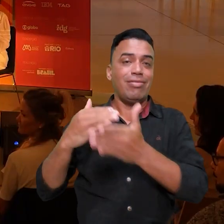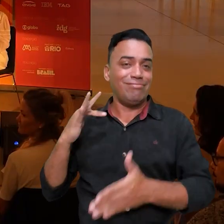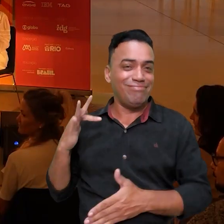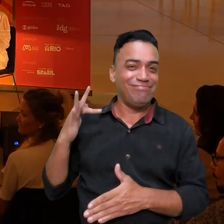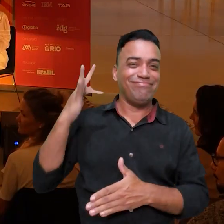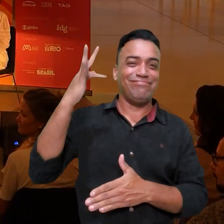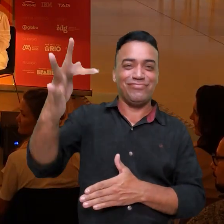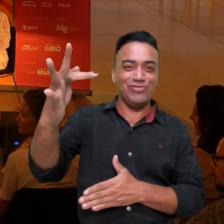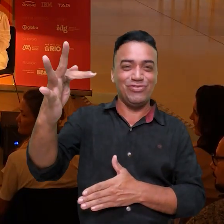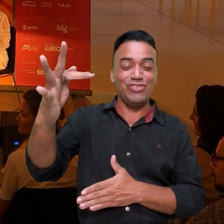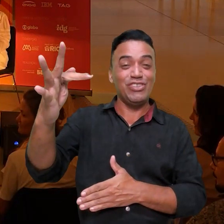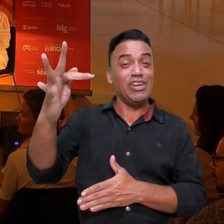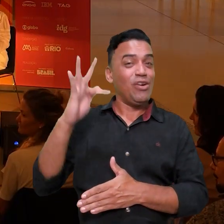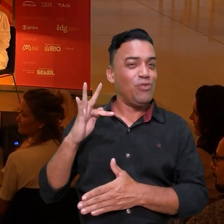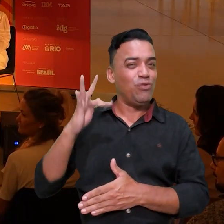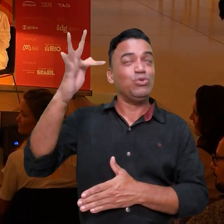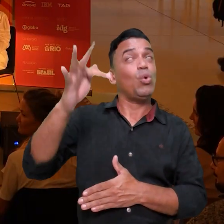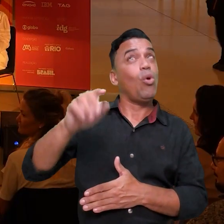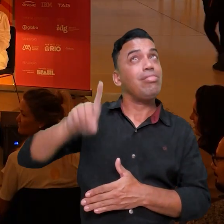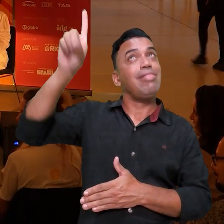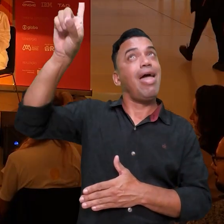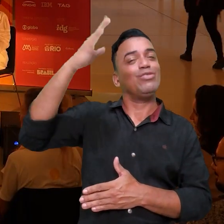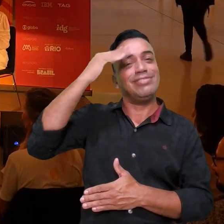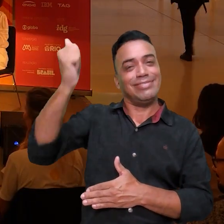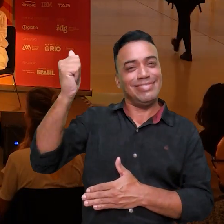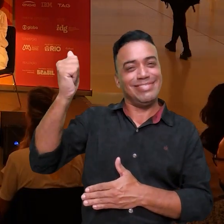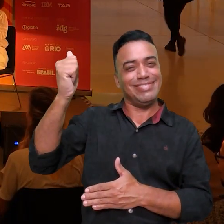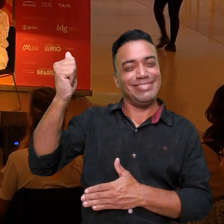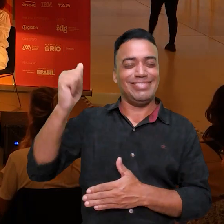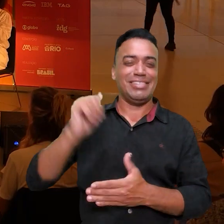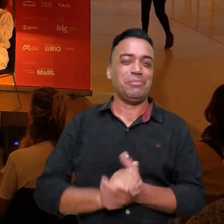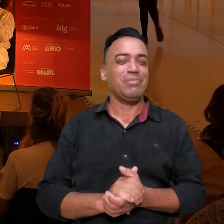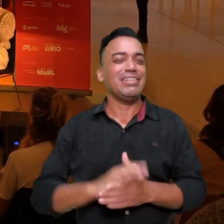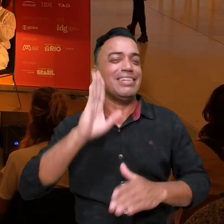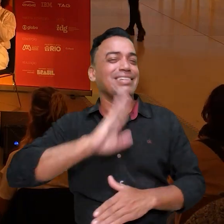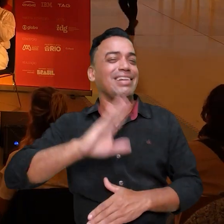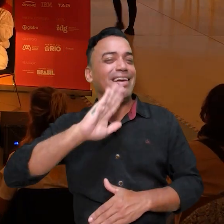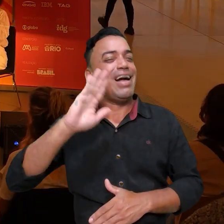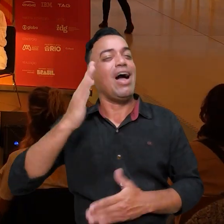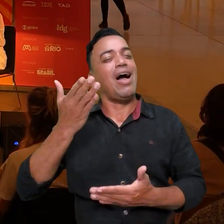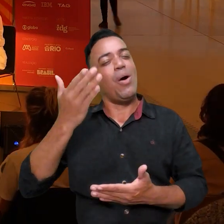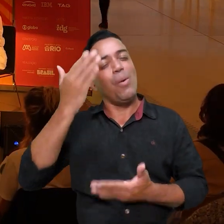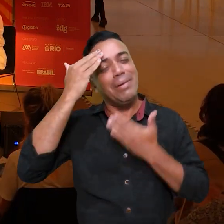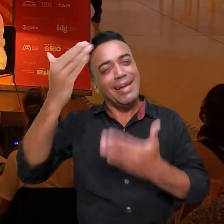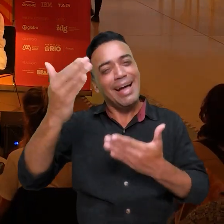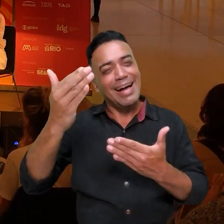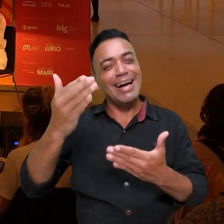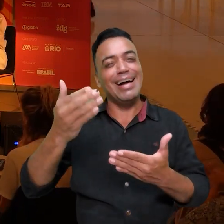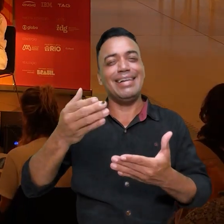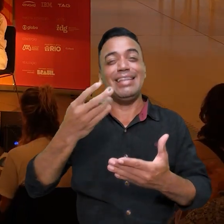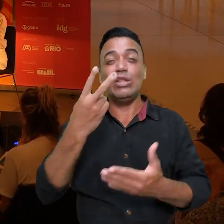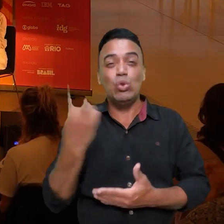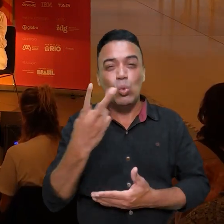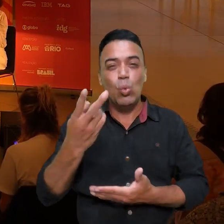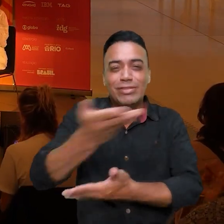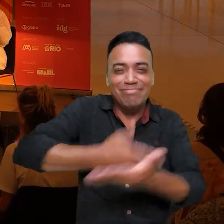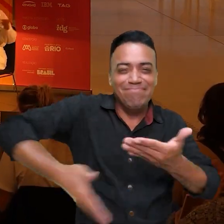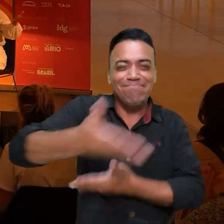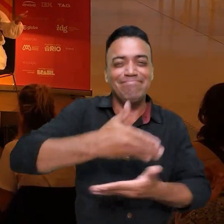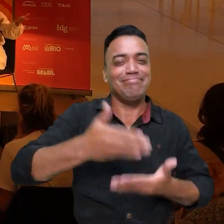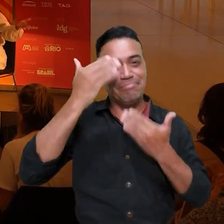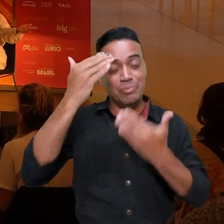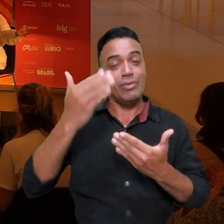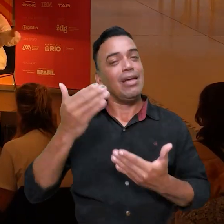como dizem, o futuro a Deus pertence. Muito legal. Obrigada, Dieter. 2 contribuições. Obrigada.